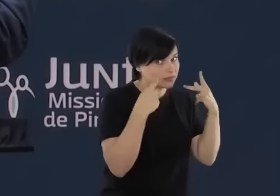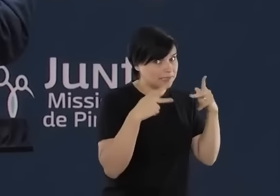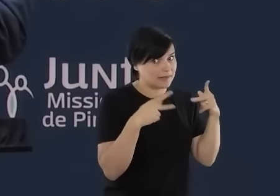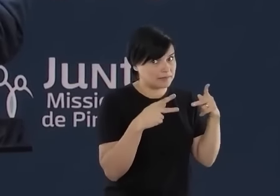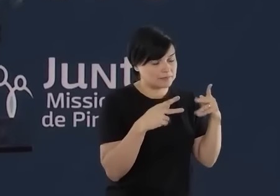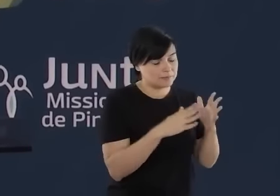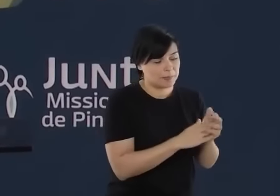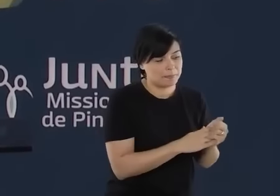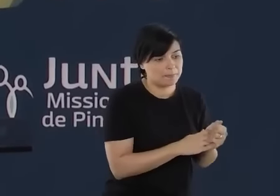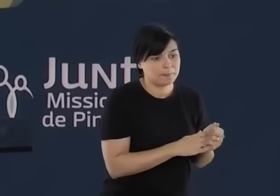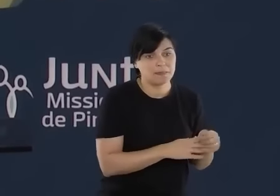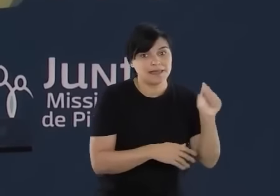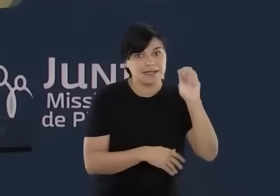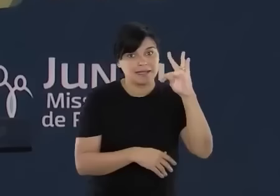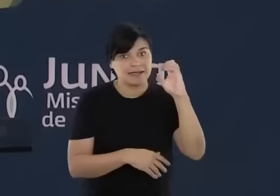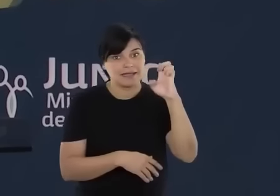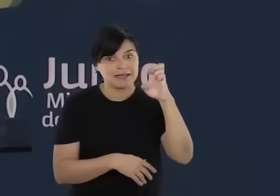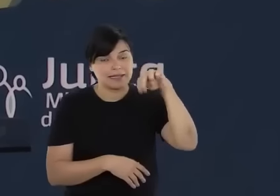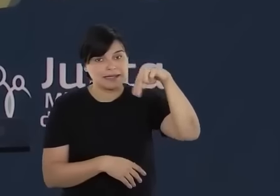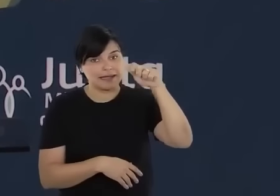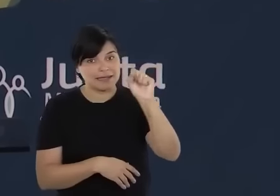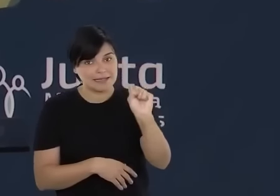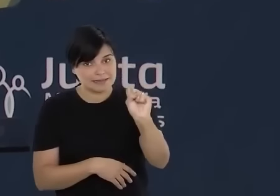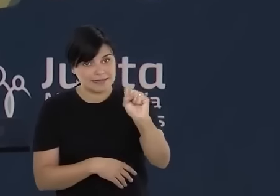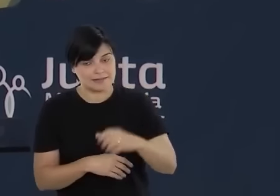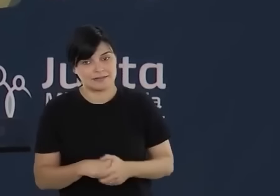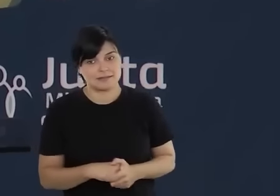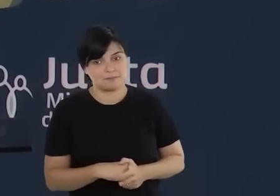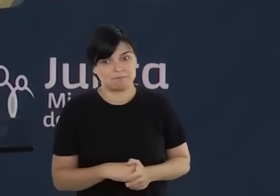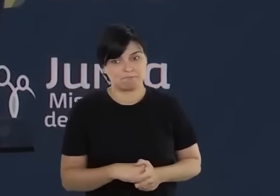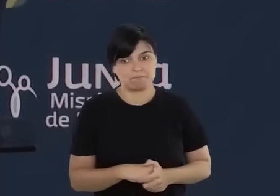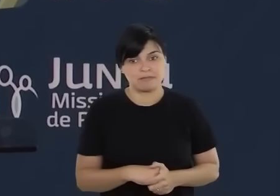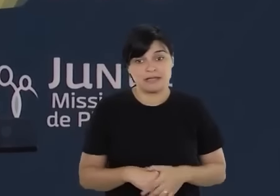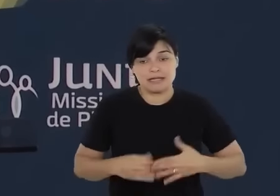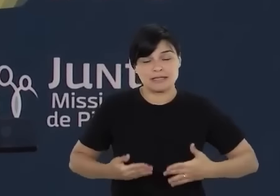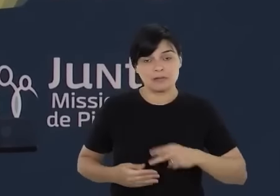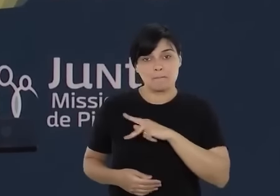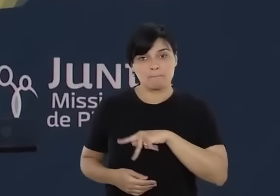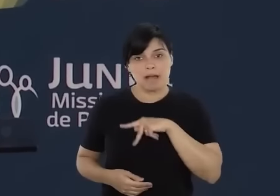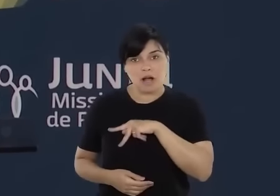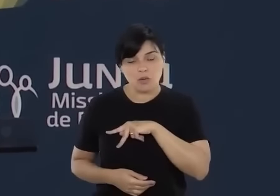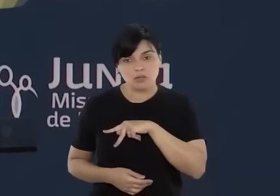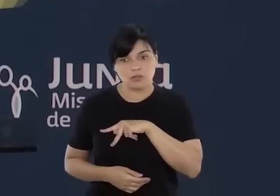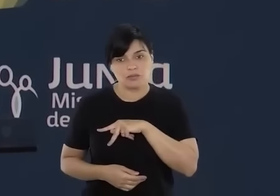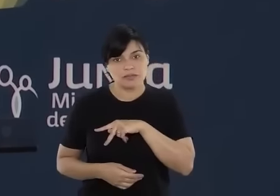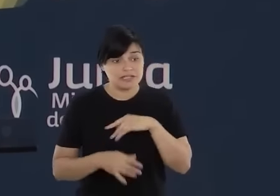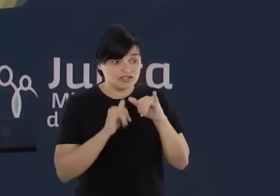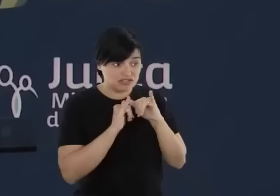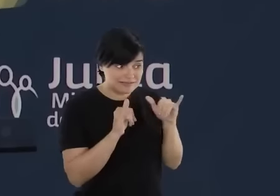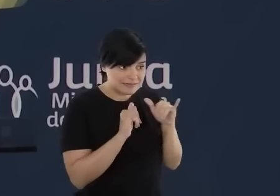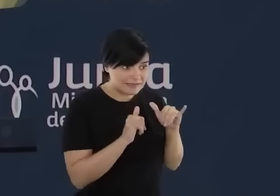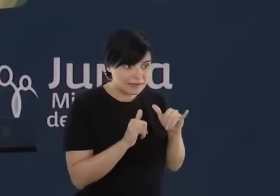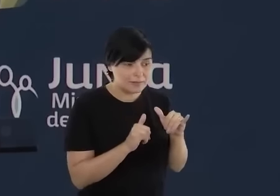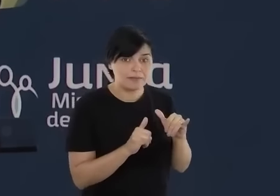prosélitos já acreditavam que o antigo testamento era a palavra de Deus e o único papel de Paulo nesse contexto era dizer para eles